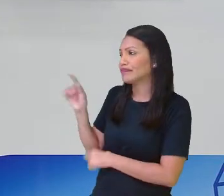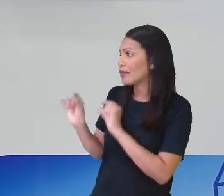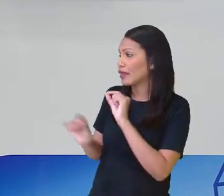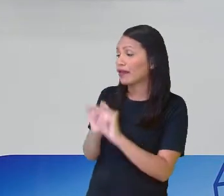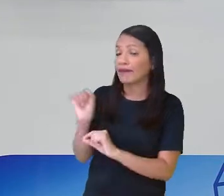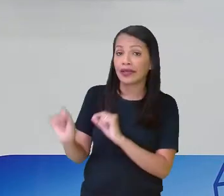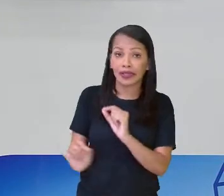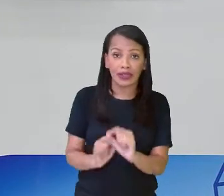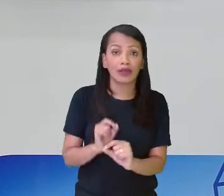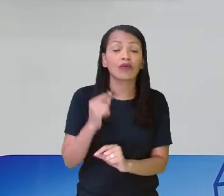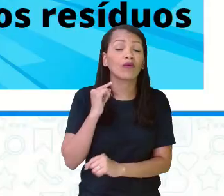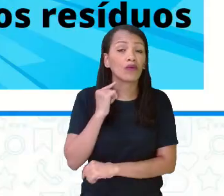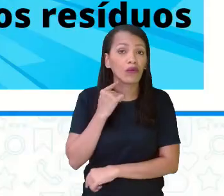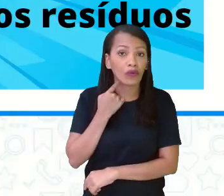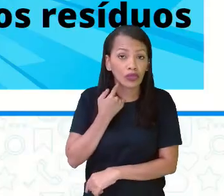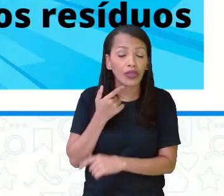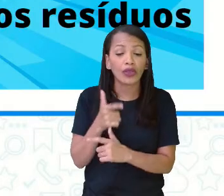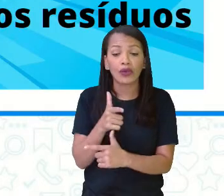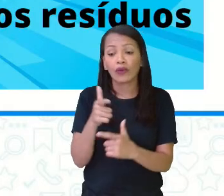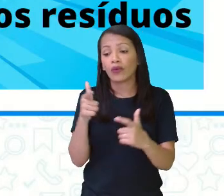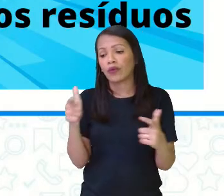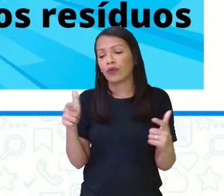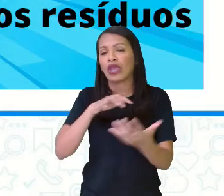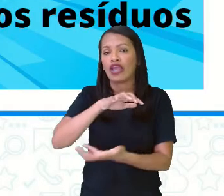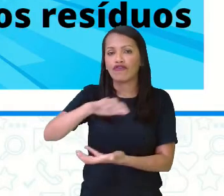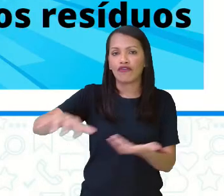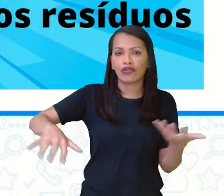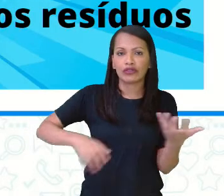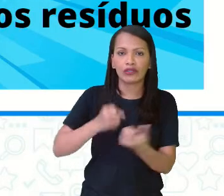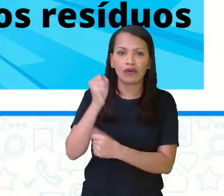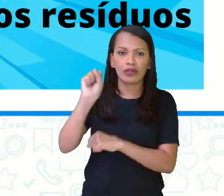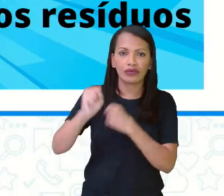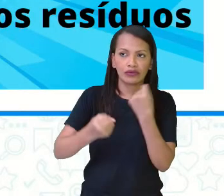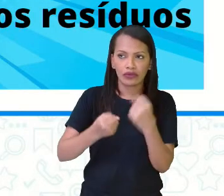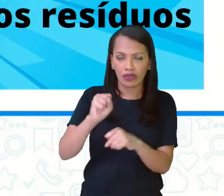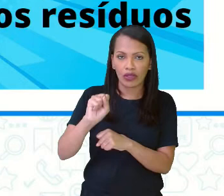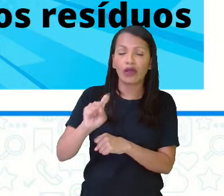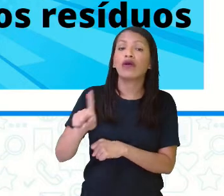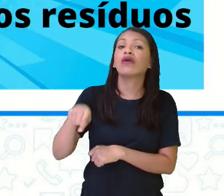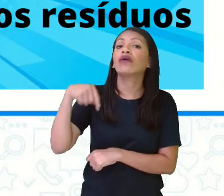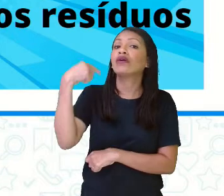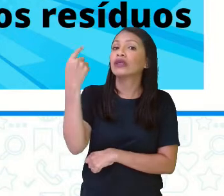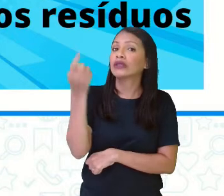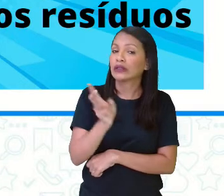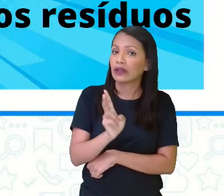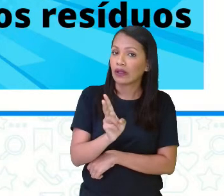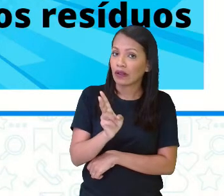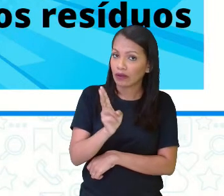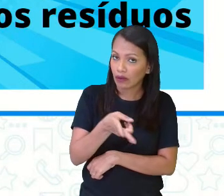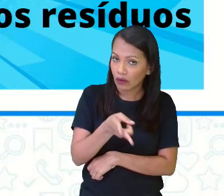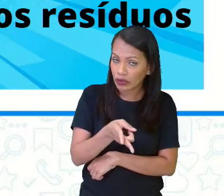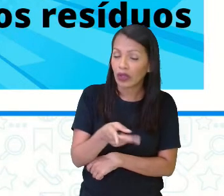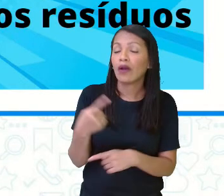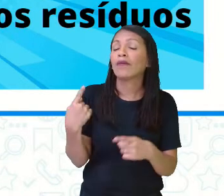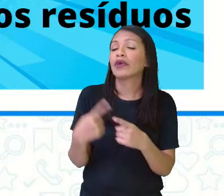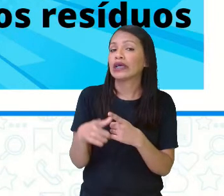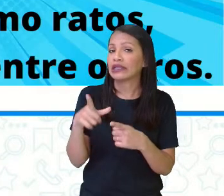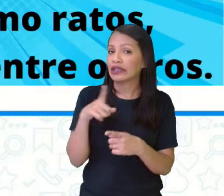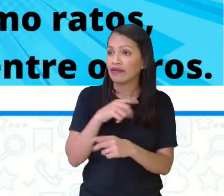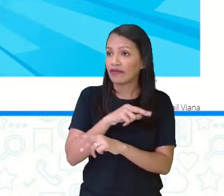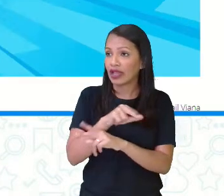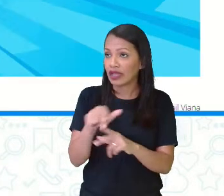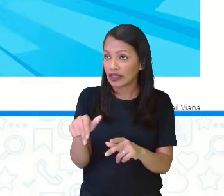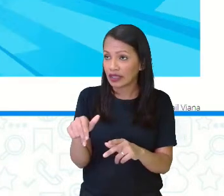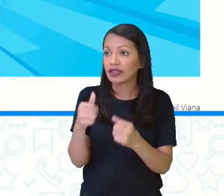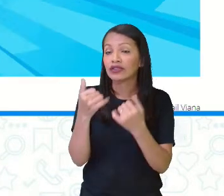lixo aumentou a sua produção com a Revolução Industrial. Eu vou entrar nesse assunto em uma próxima aula, porque tem muita coisa para a gente